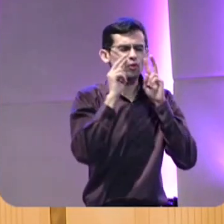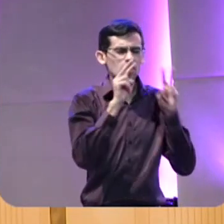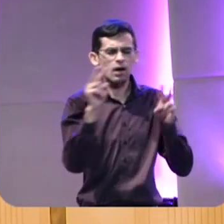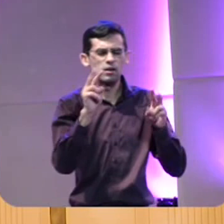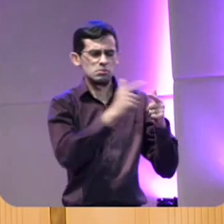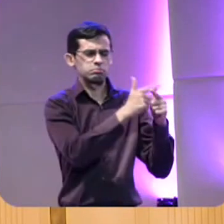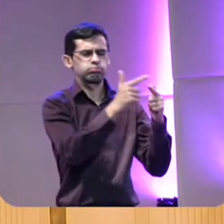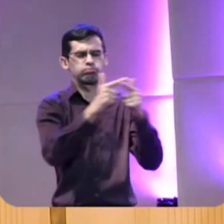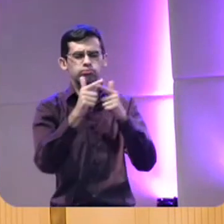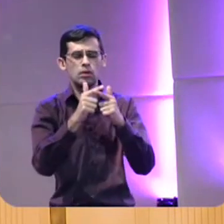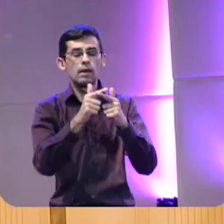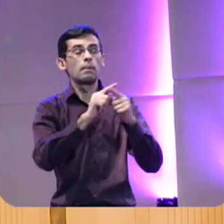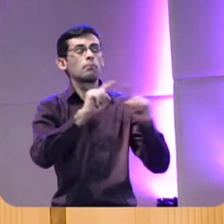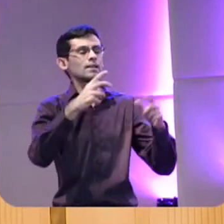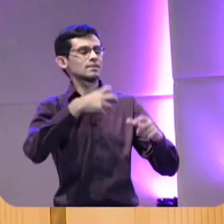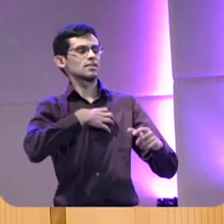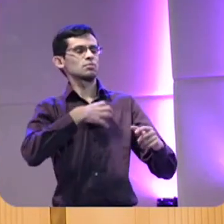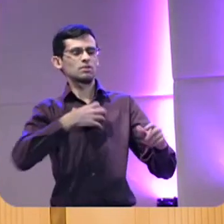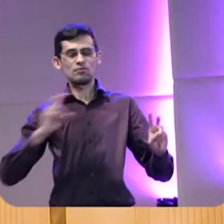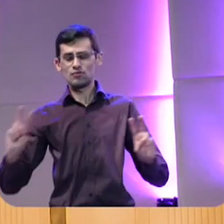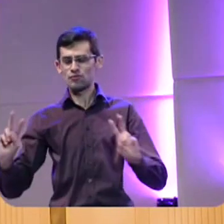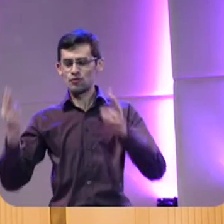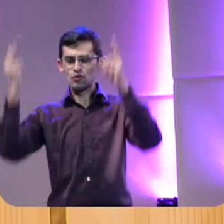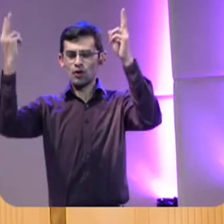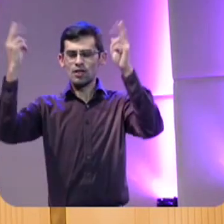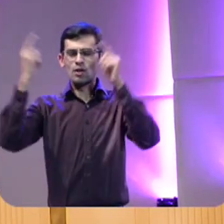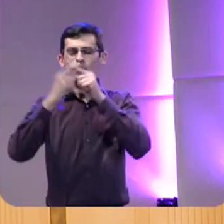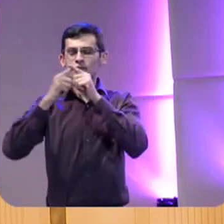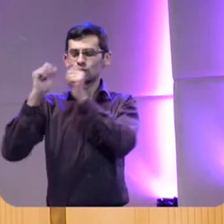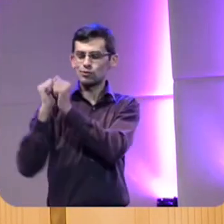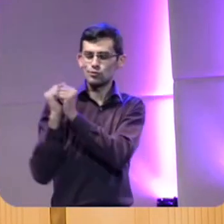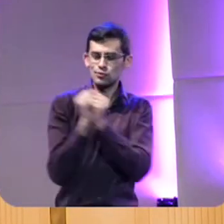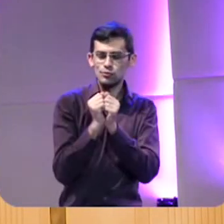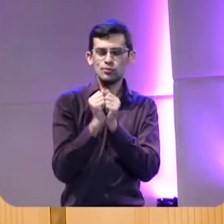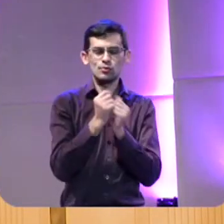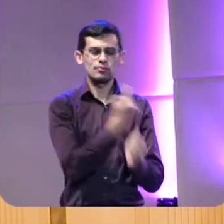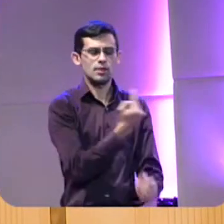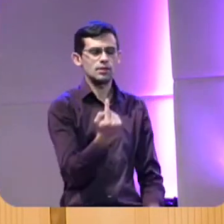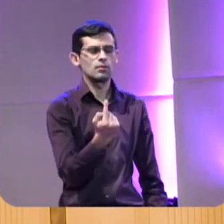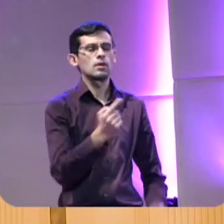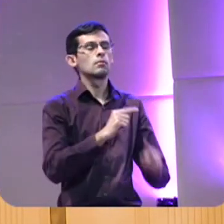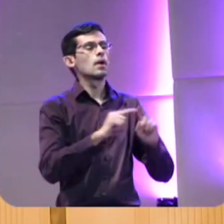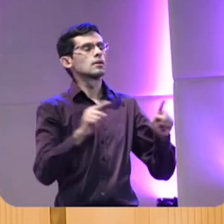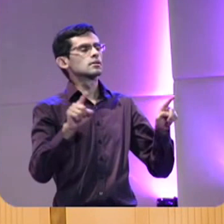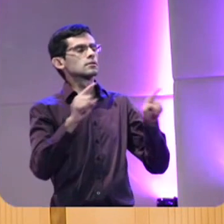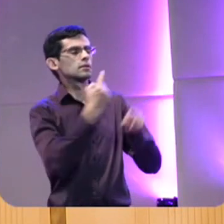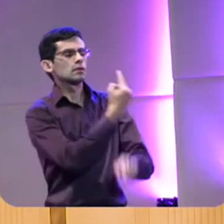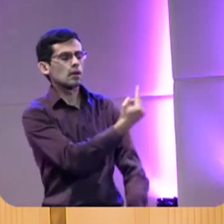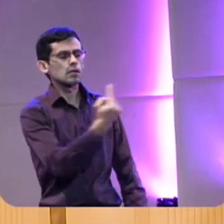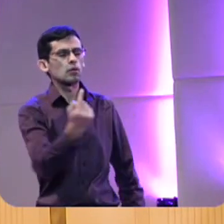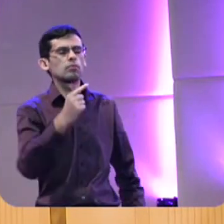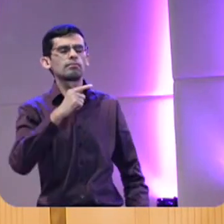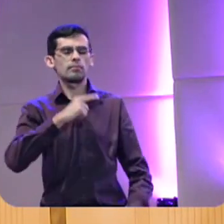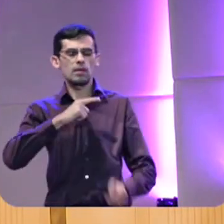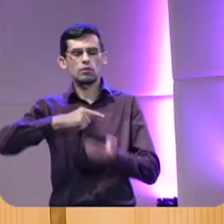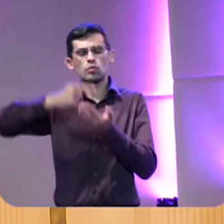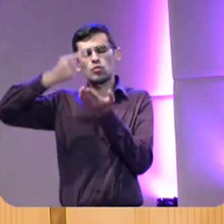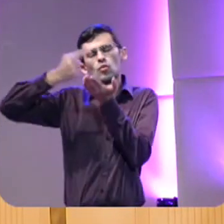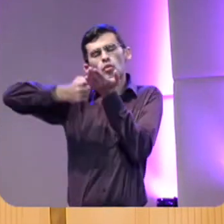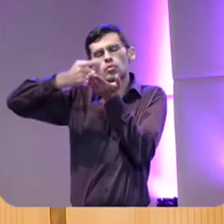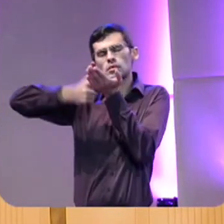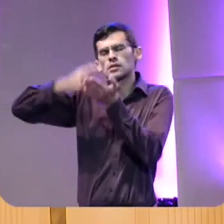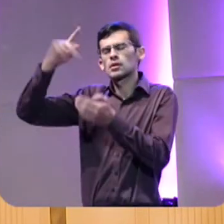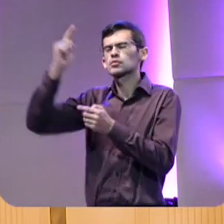lutas com um sentimento de vitória, porque o Senhor é por eles, mas que eles também se comprometam com aquilo que é a